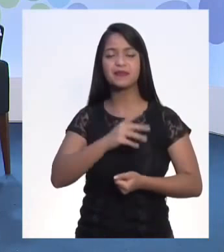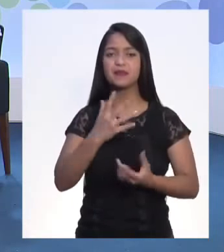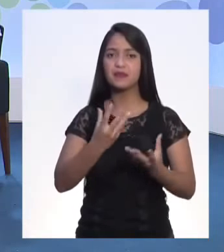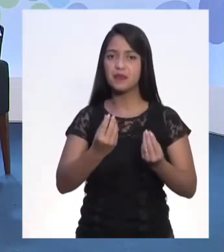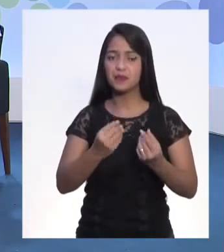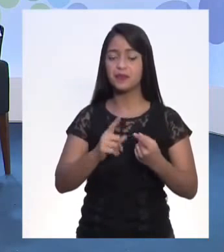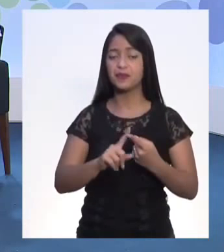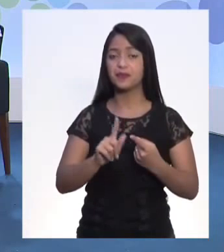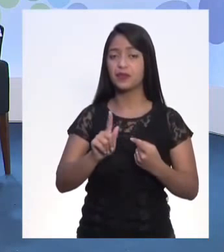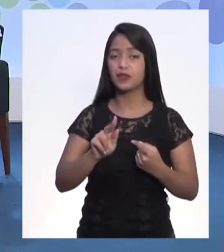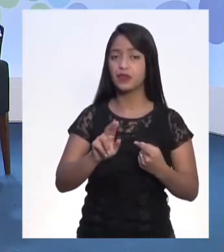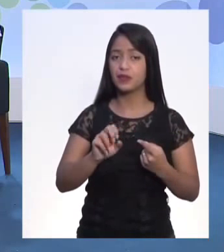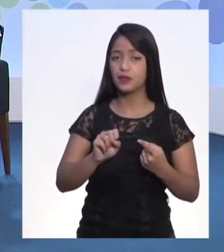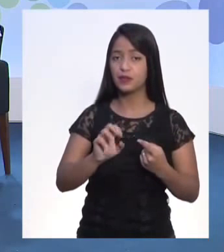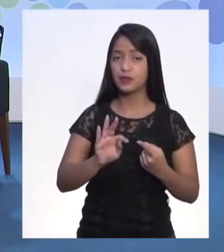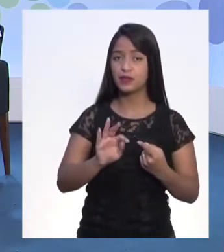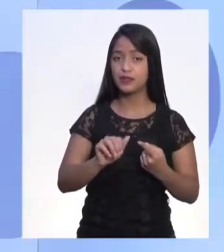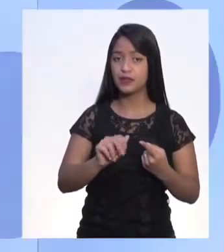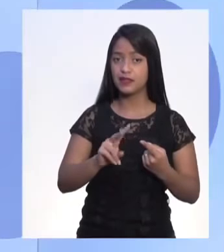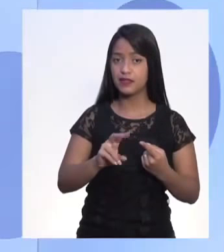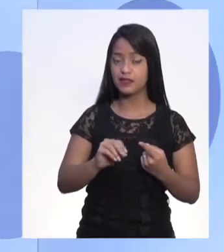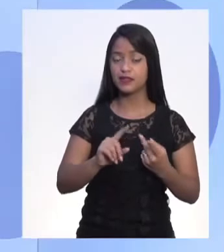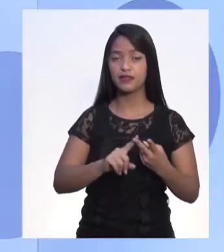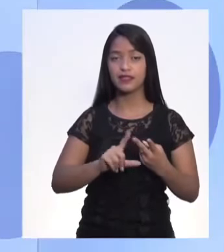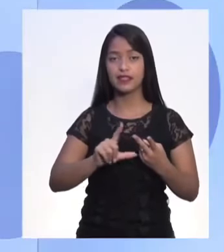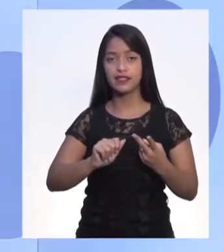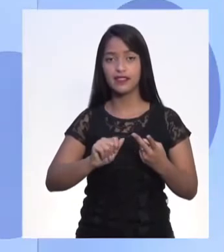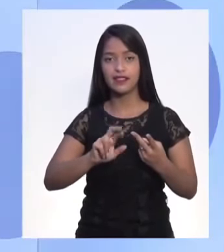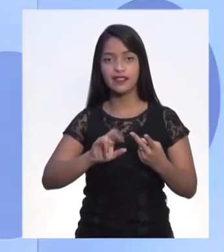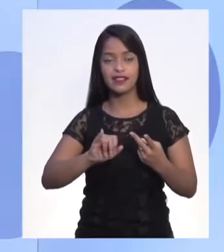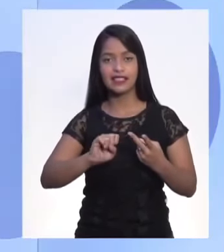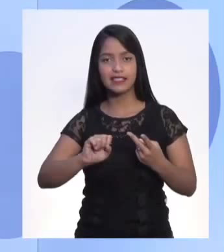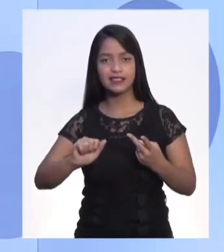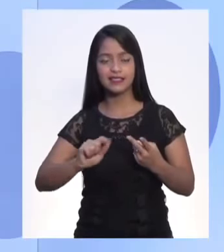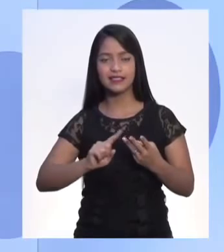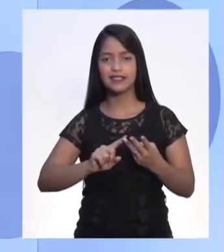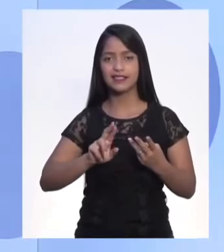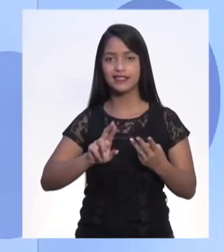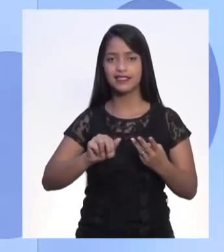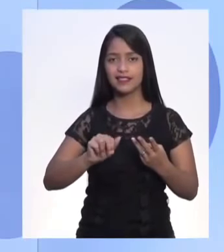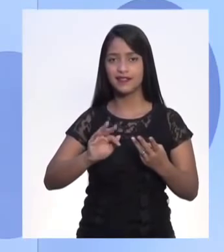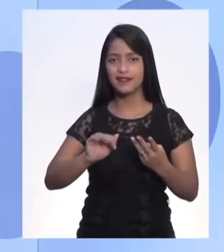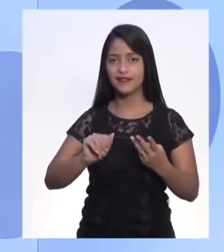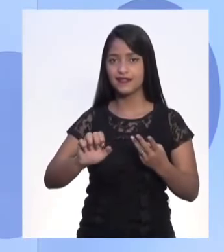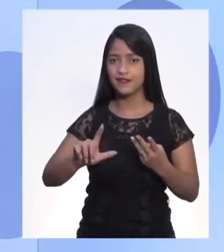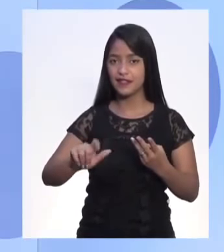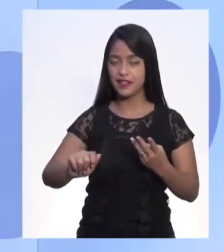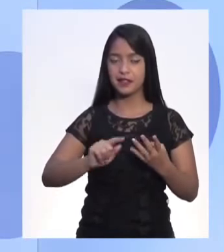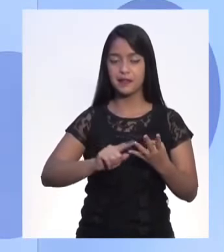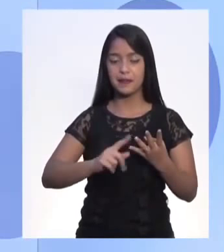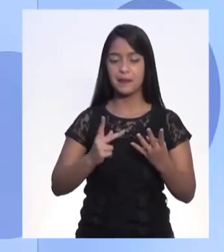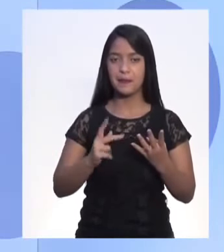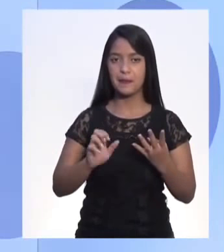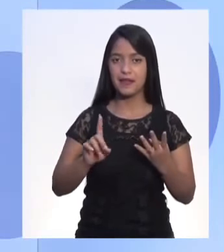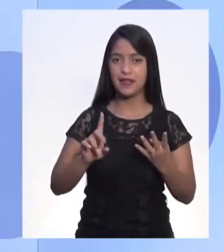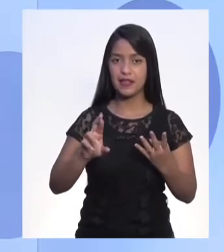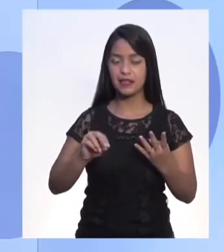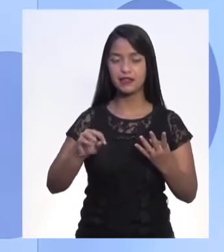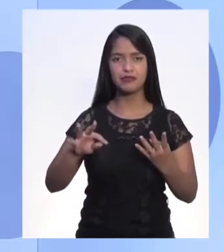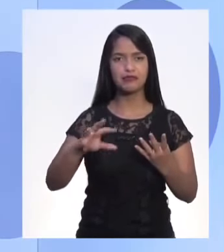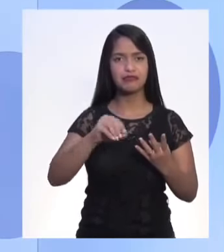Gustavão a Larissa também Rafaela colocando o Pedro aqui muito criativo olha